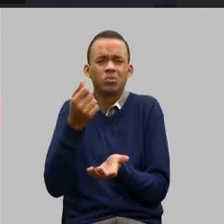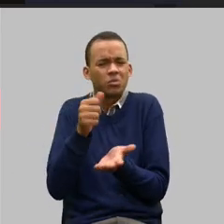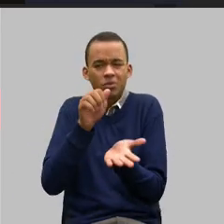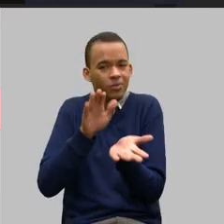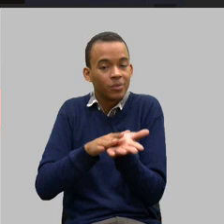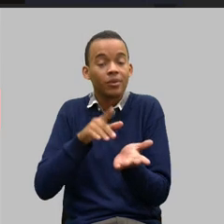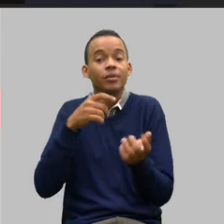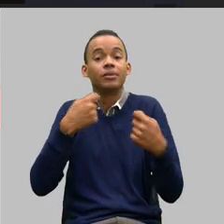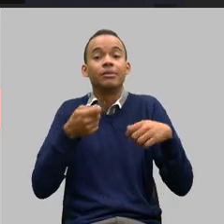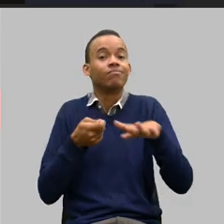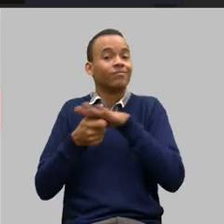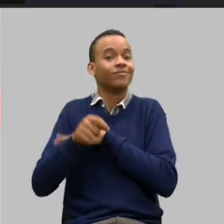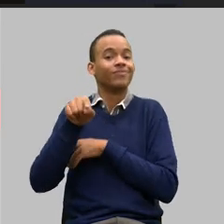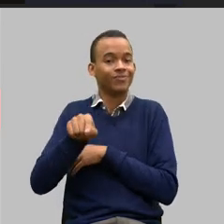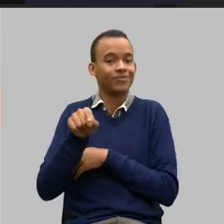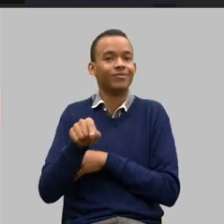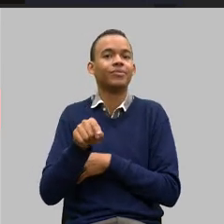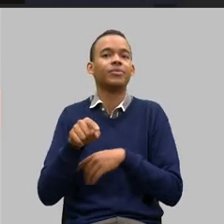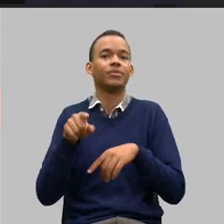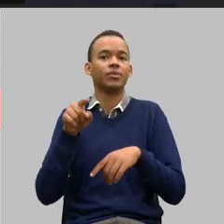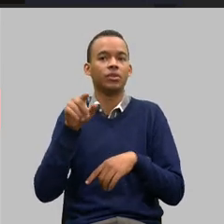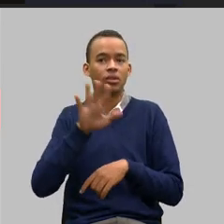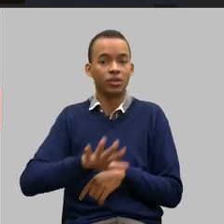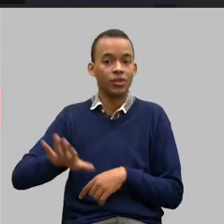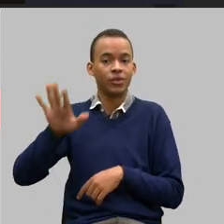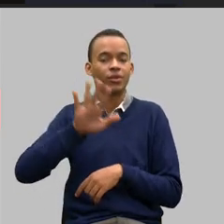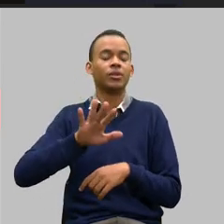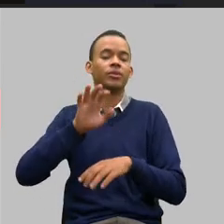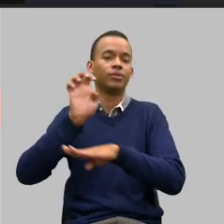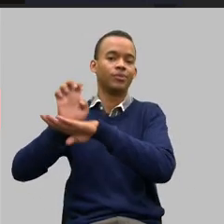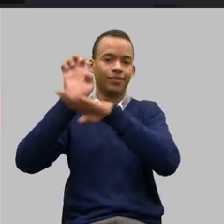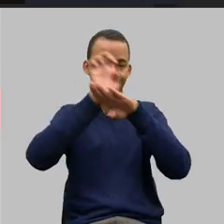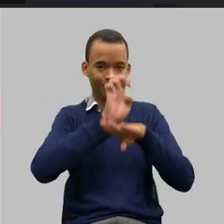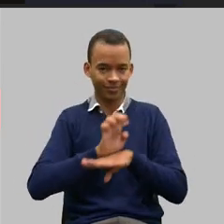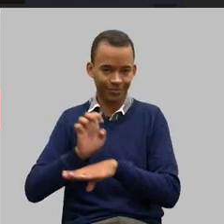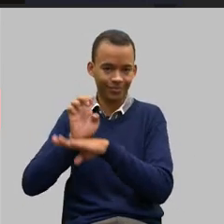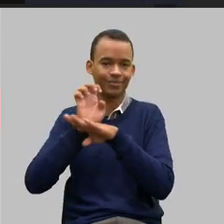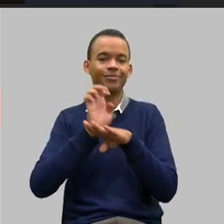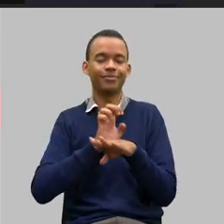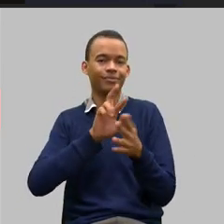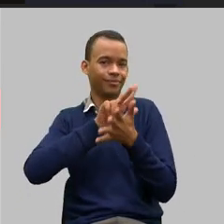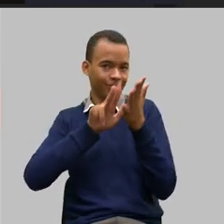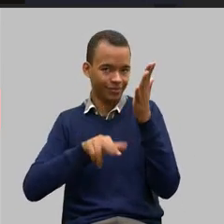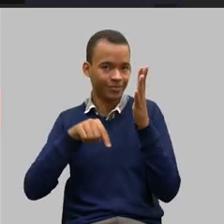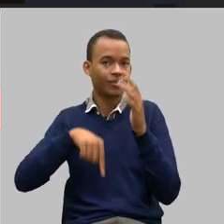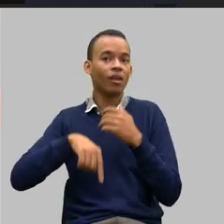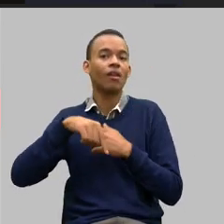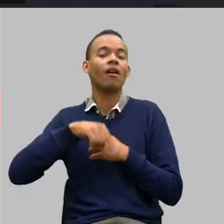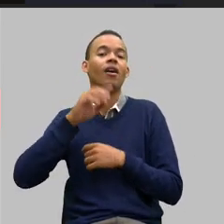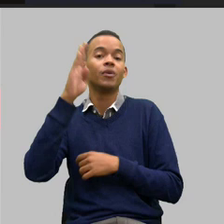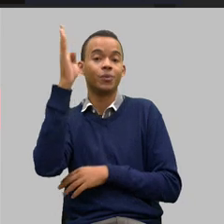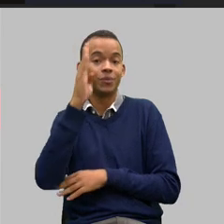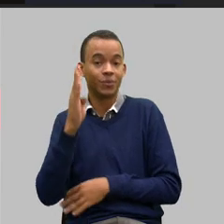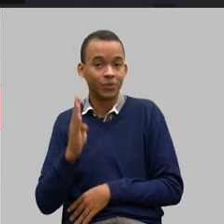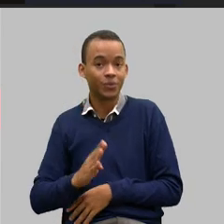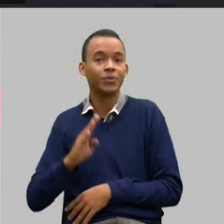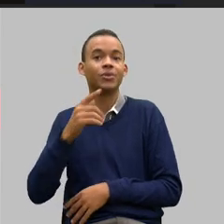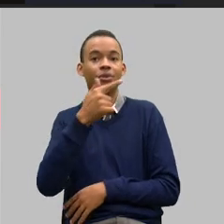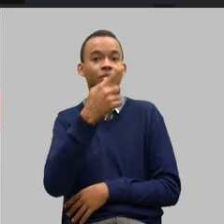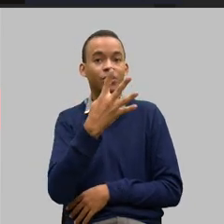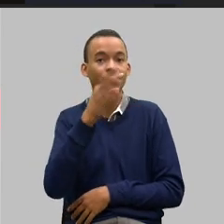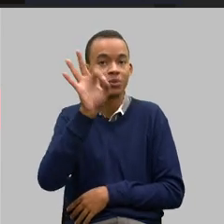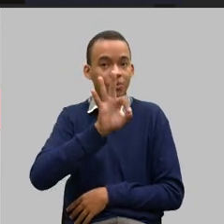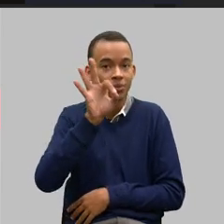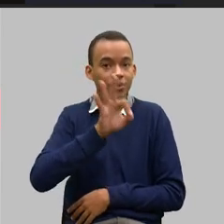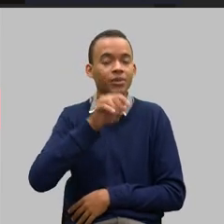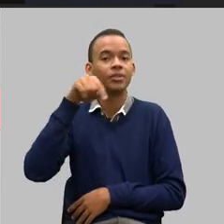ser investida proporcionalmente a malha ferroviária de cada estado e nós temos a maior malha Ferroviária do país né 74% da